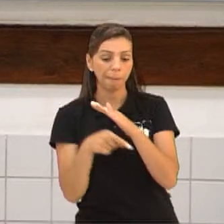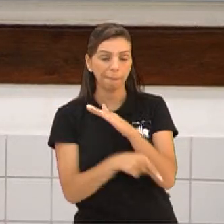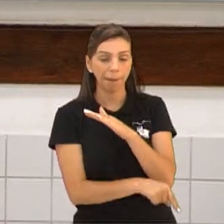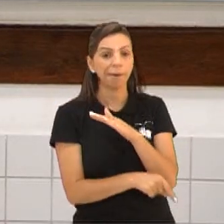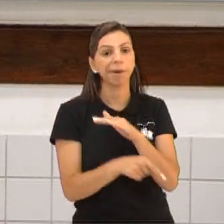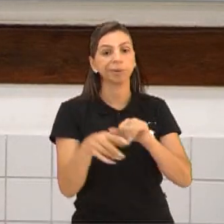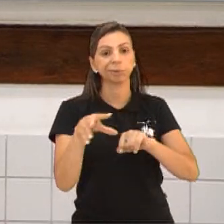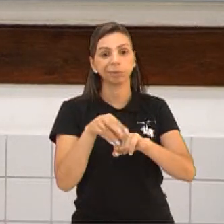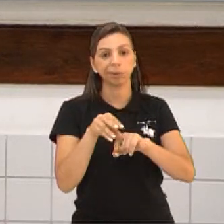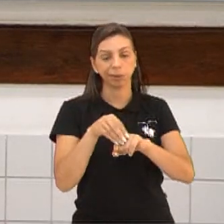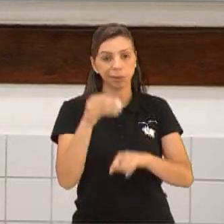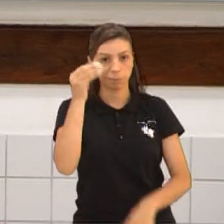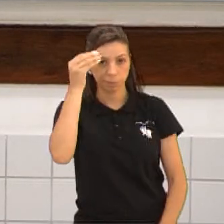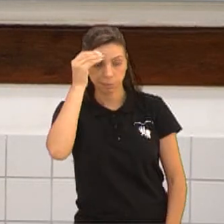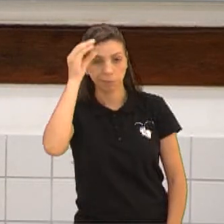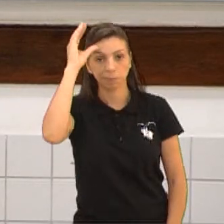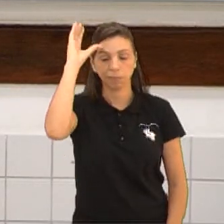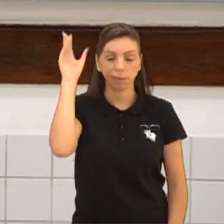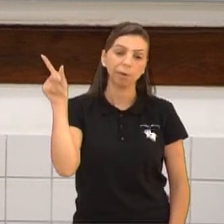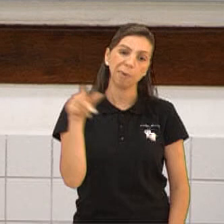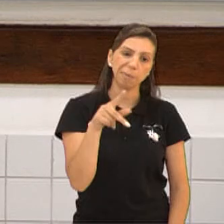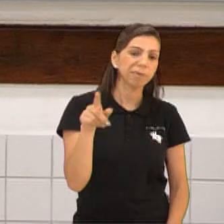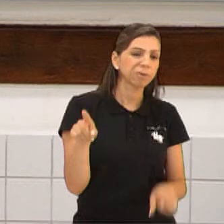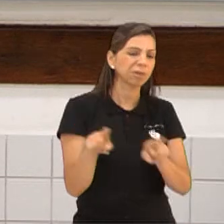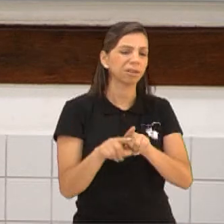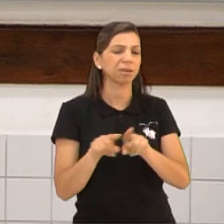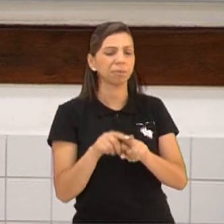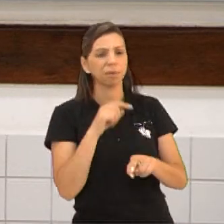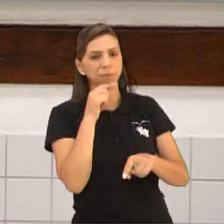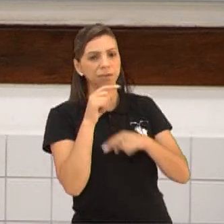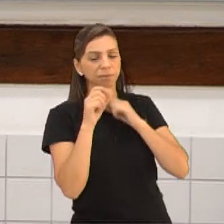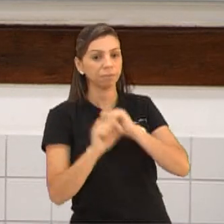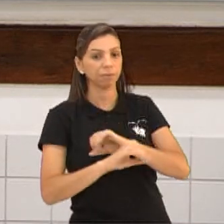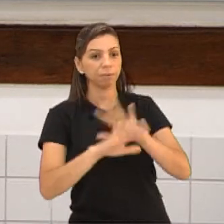mais os conhecimentos. Lembre-se que você tem o seu professor para tirar suas dúvidas.